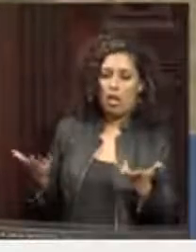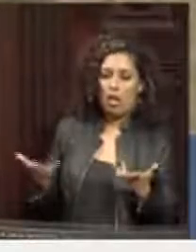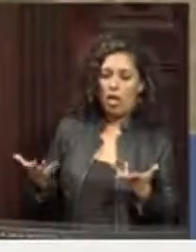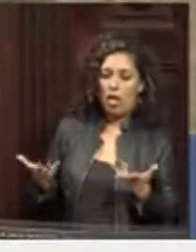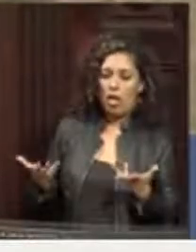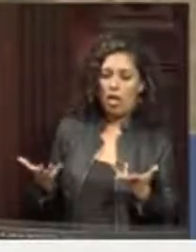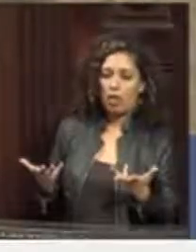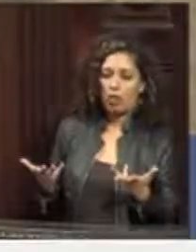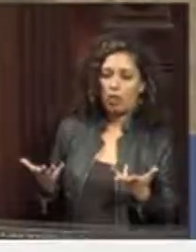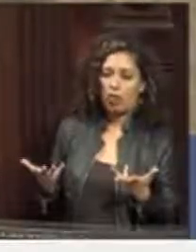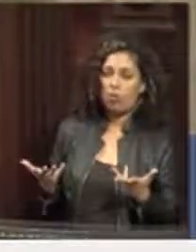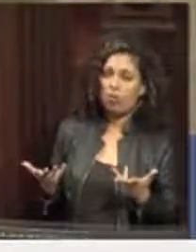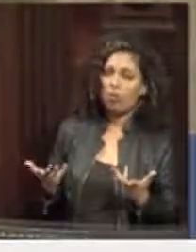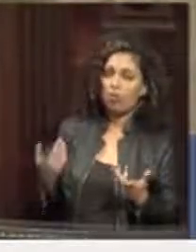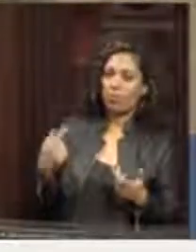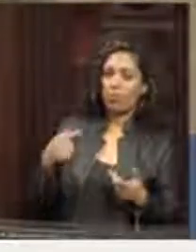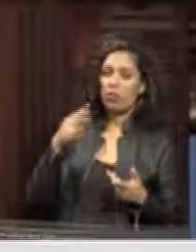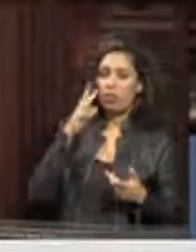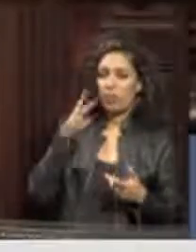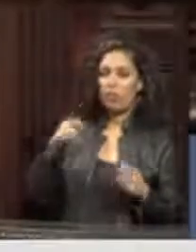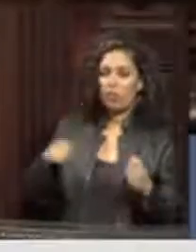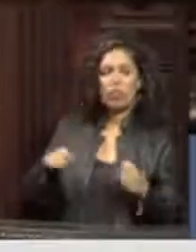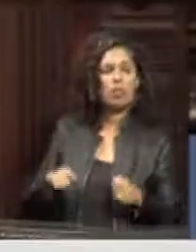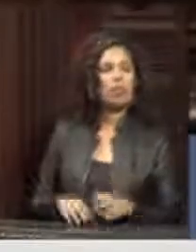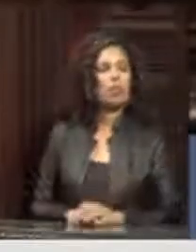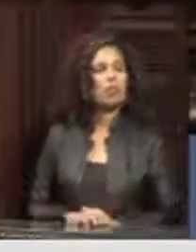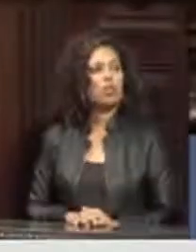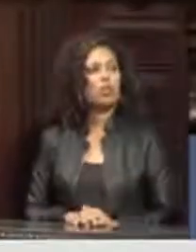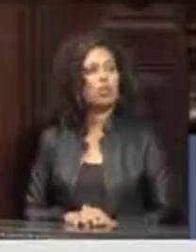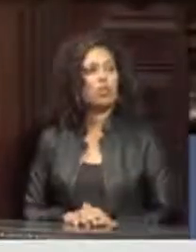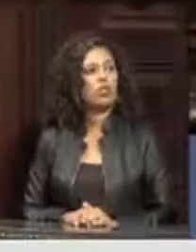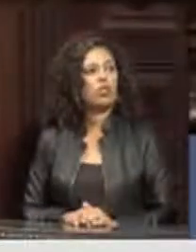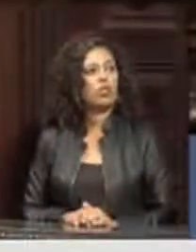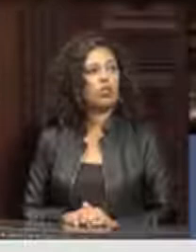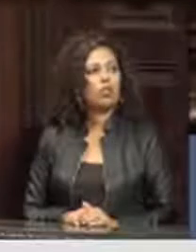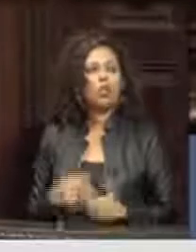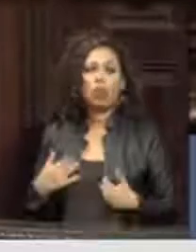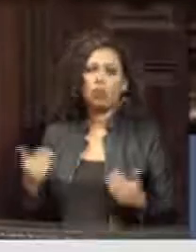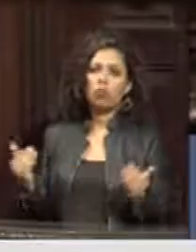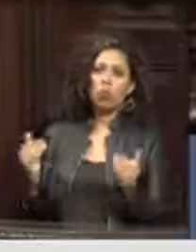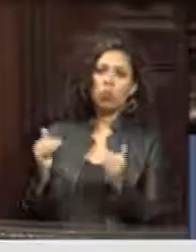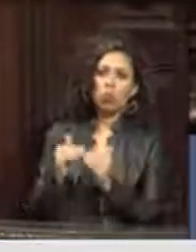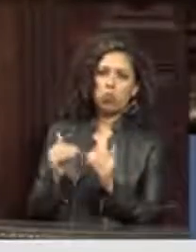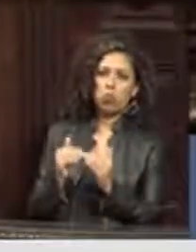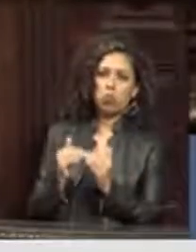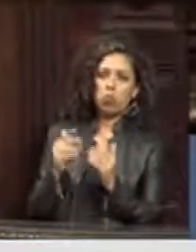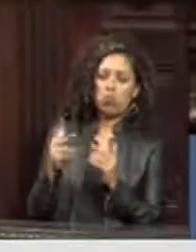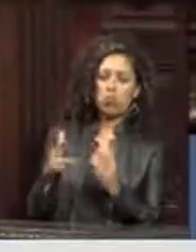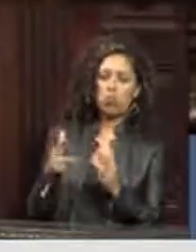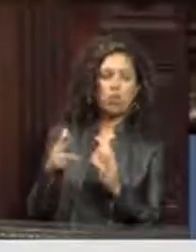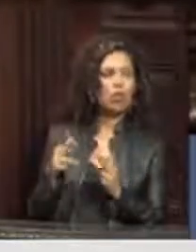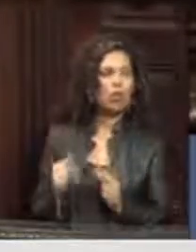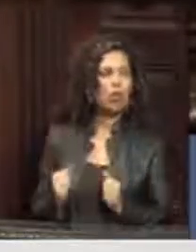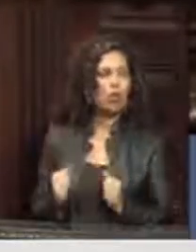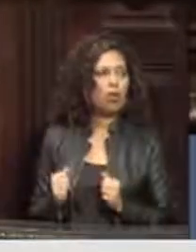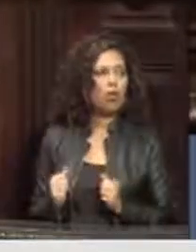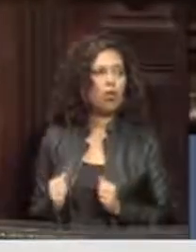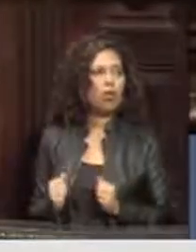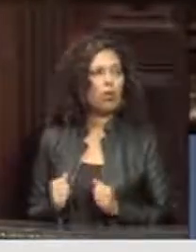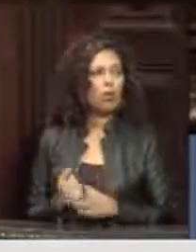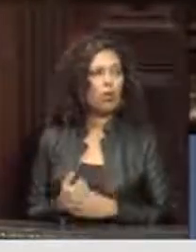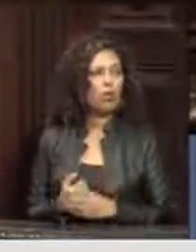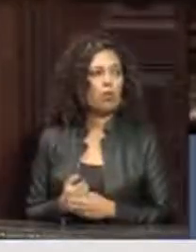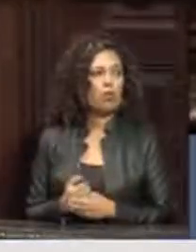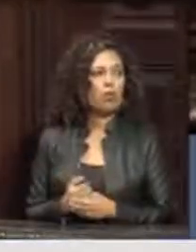a Friburgo, fez. Muito obrigado pelo longo à parte. Com certeza. Concordo, né, com o deputado Conte no sentido da melhoria, principalmente da terceira via